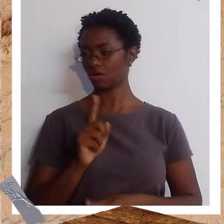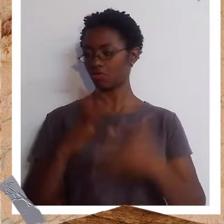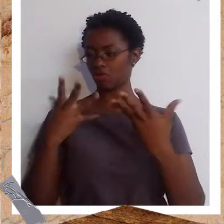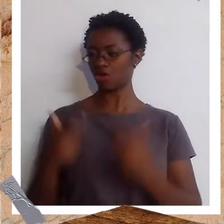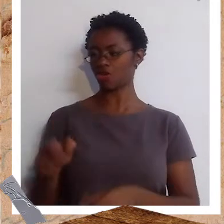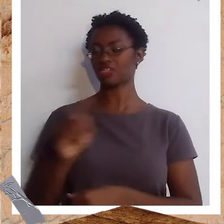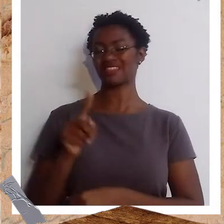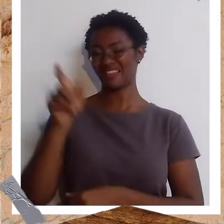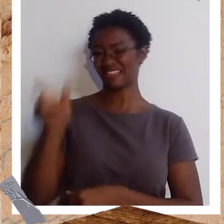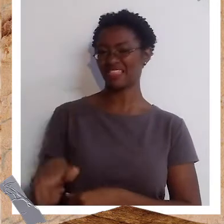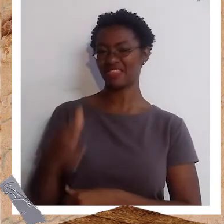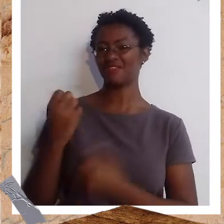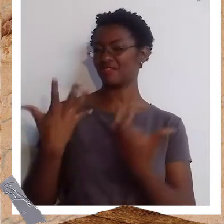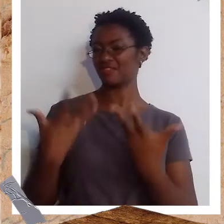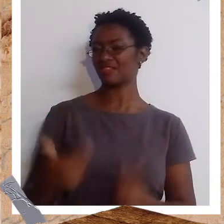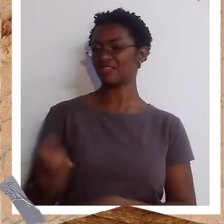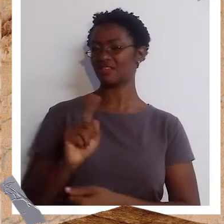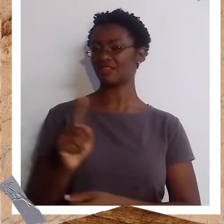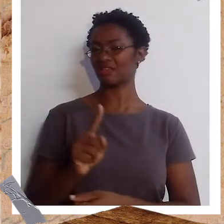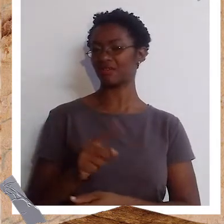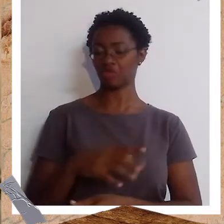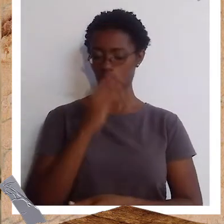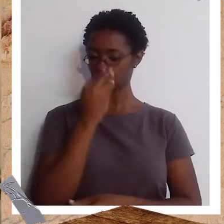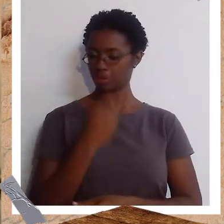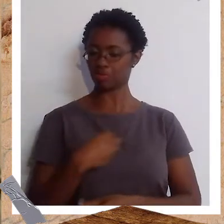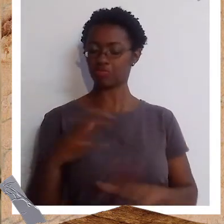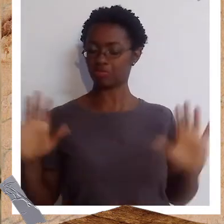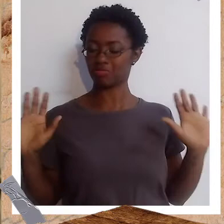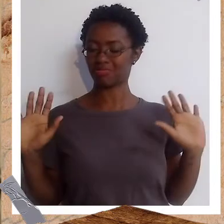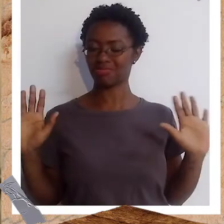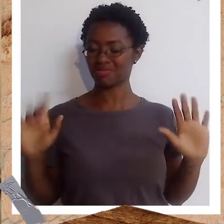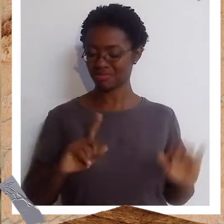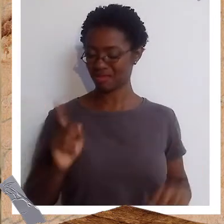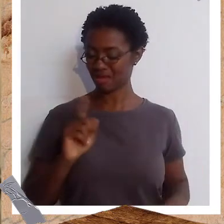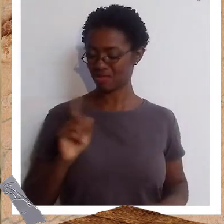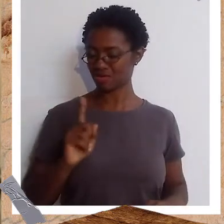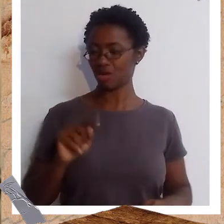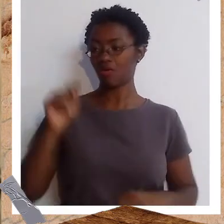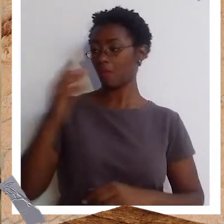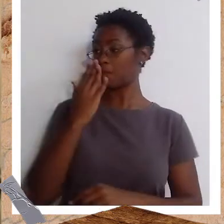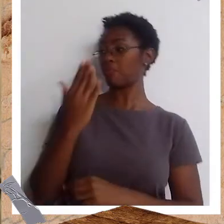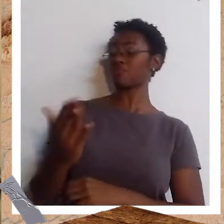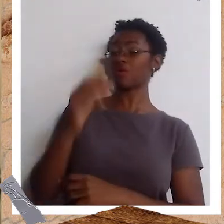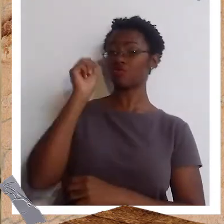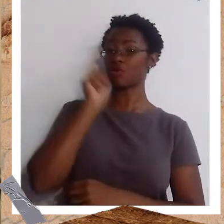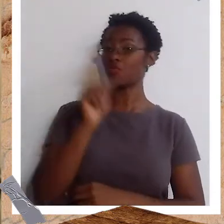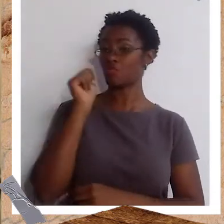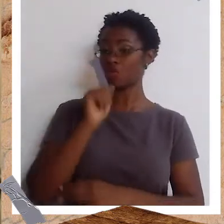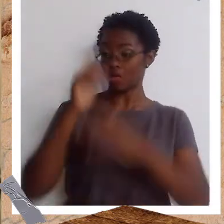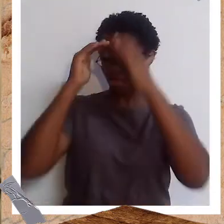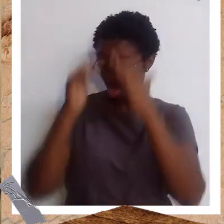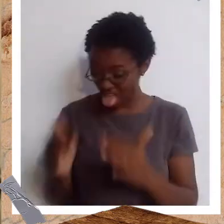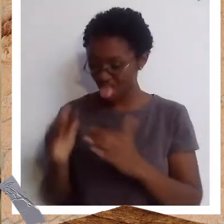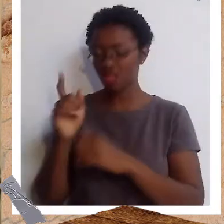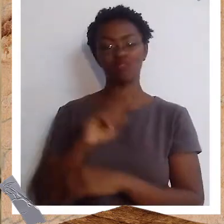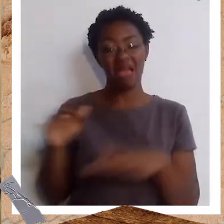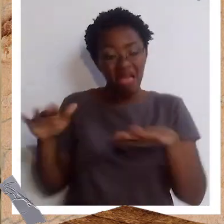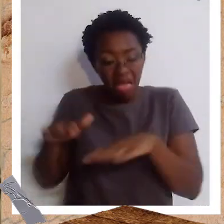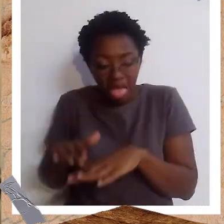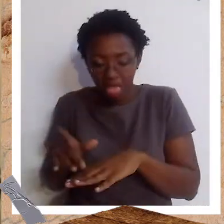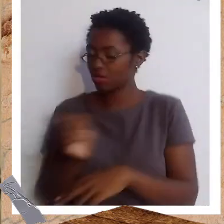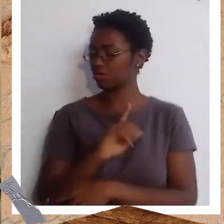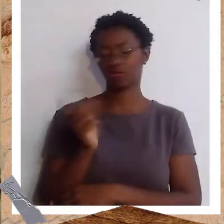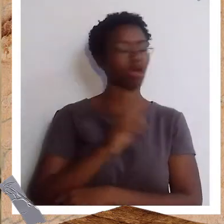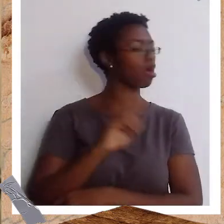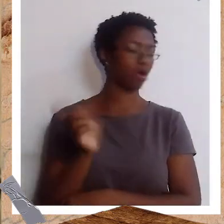na água, como se diz em minha terra, porque estavam diante de uma mulher absolutamente insubmissa, que não permitiu ser encaixada